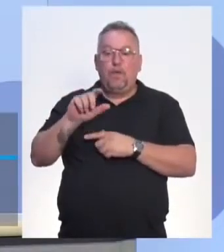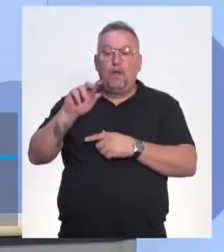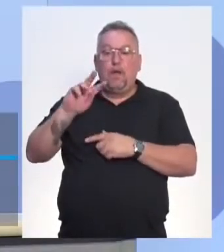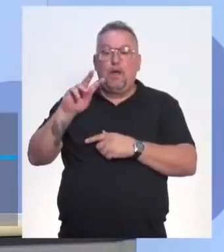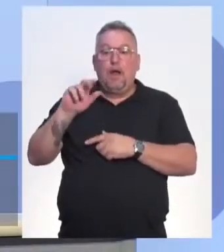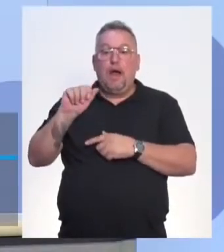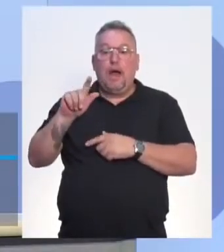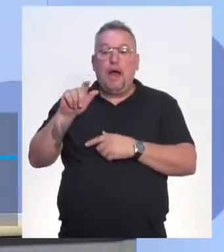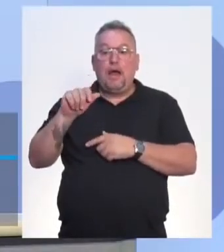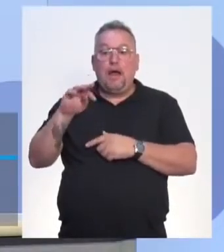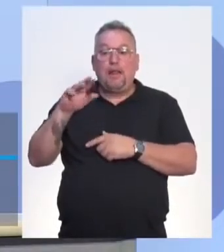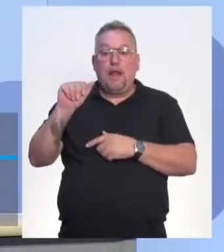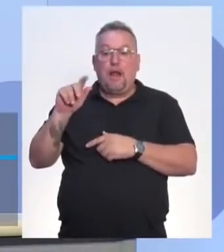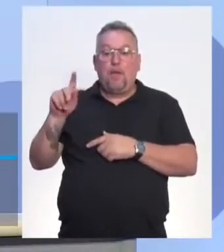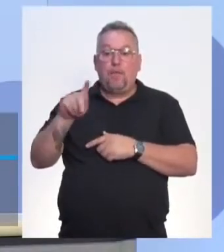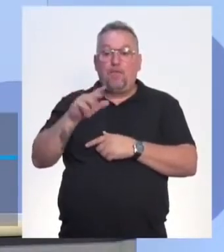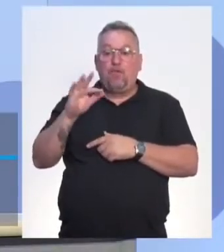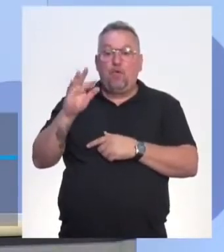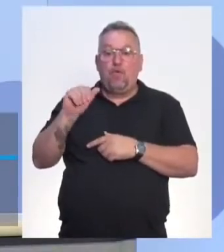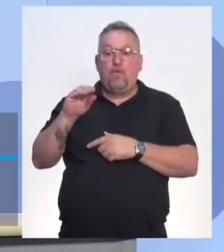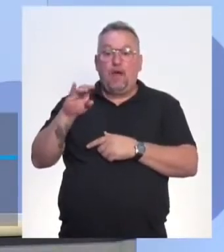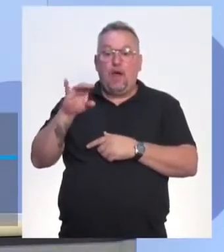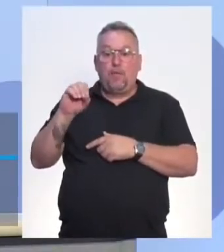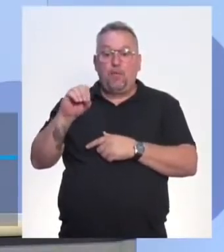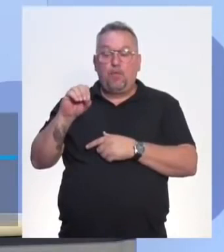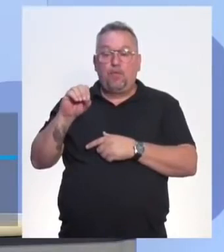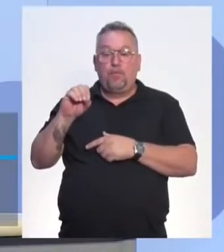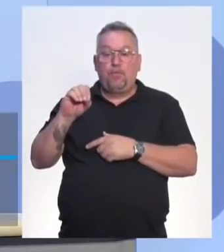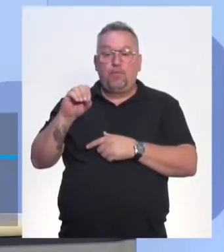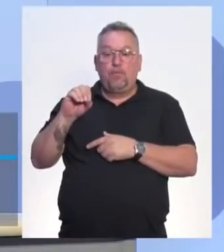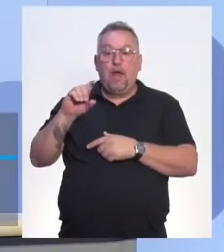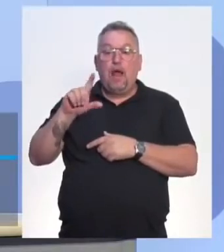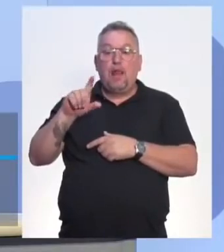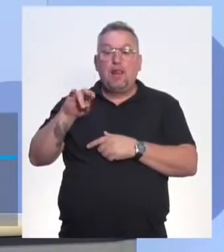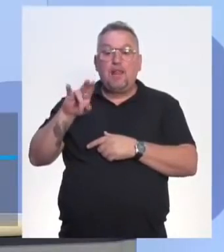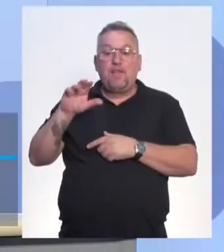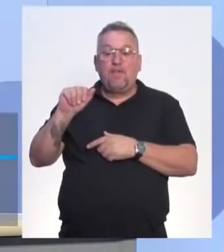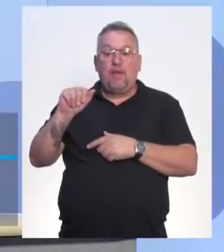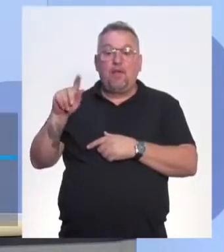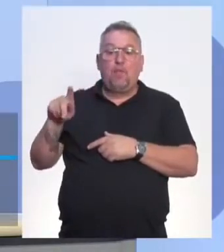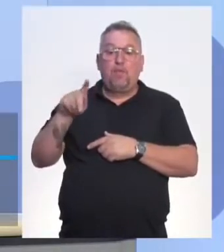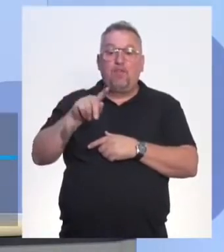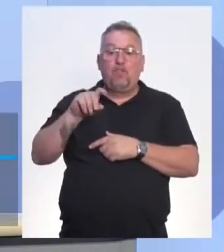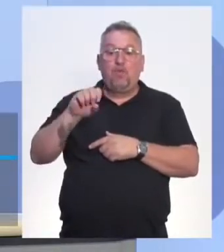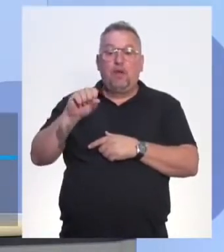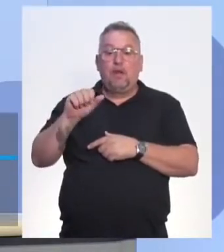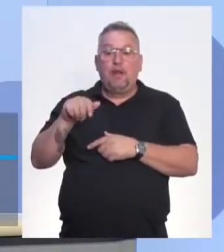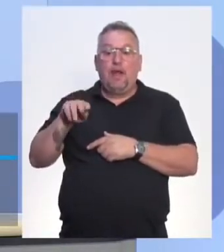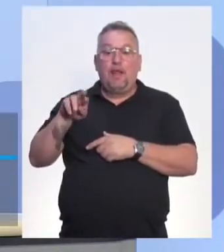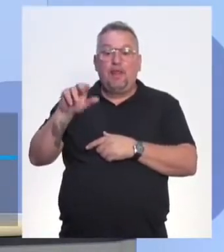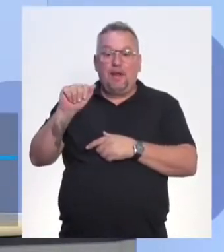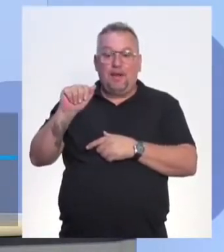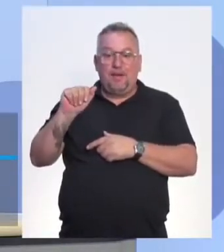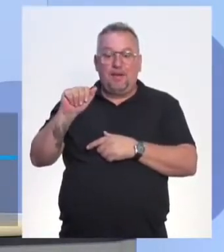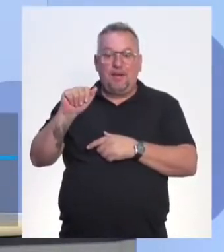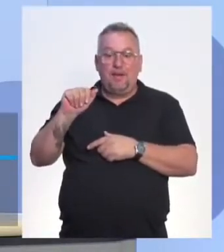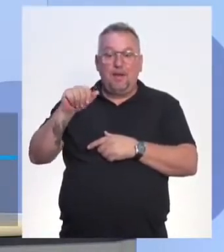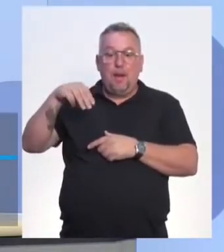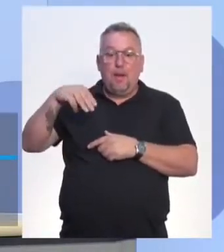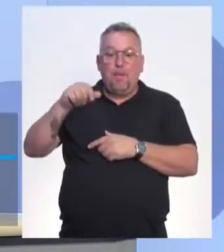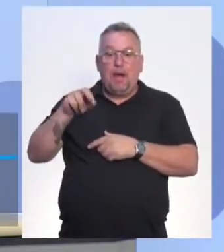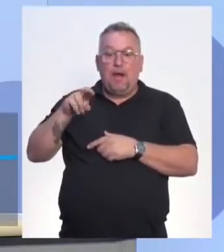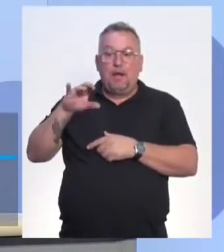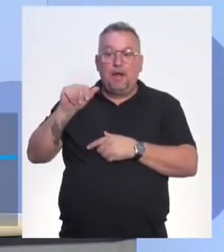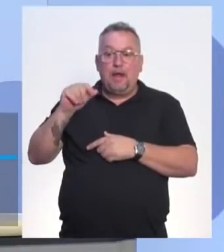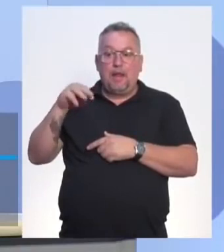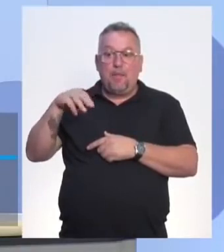Ágata, do professor Fábio. A aluna Lívia, da professora Sandra. A aluna Maria